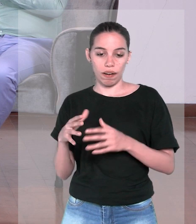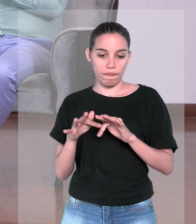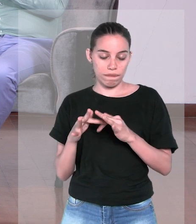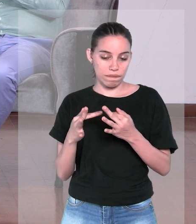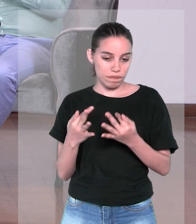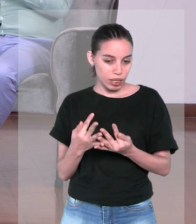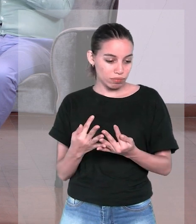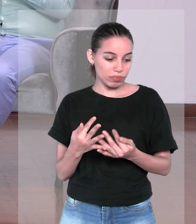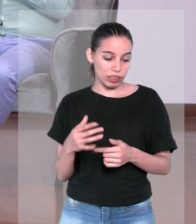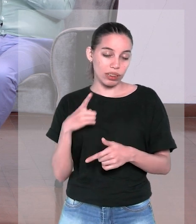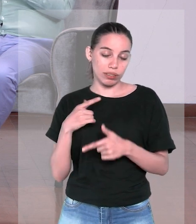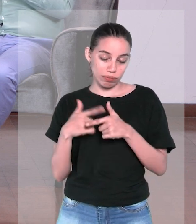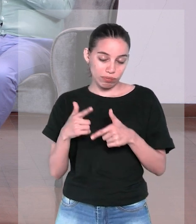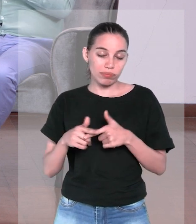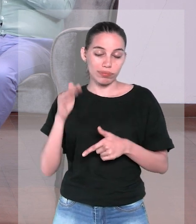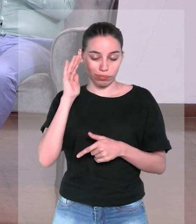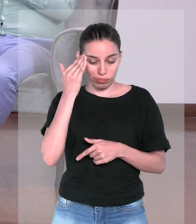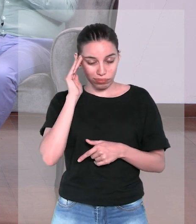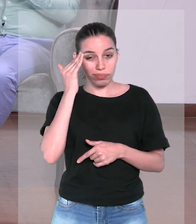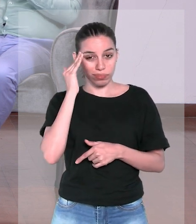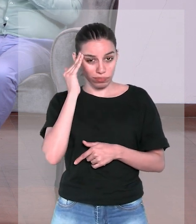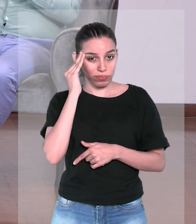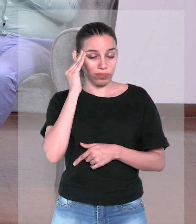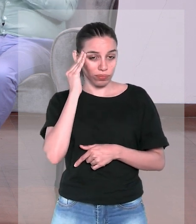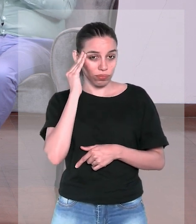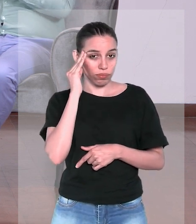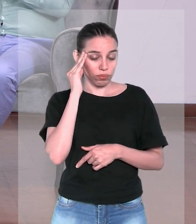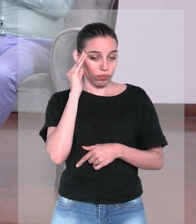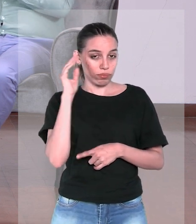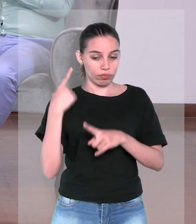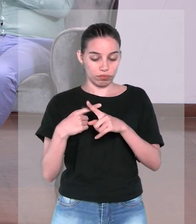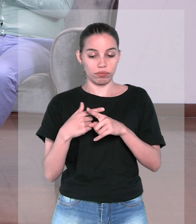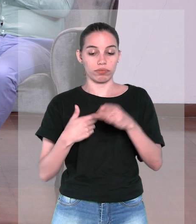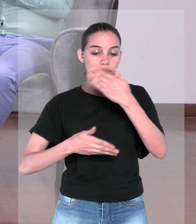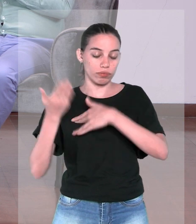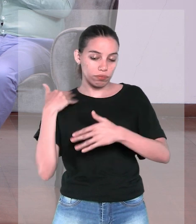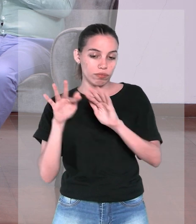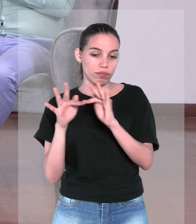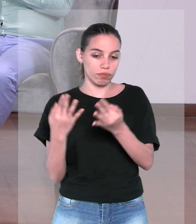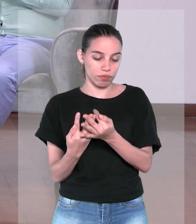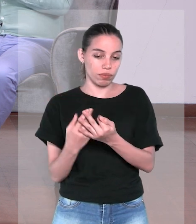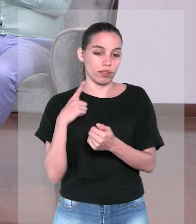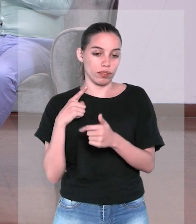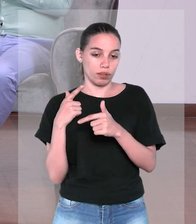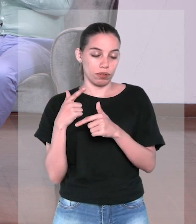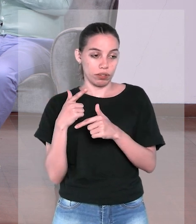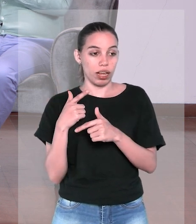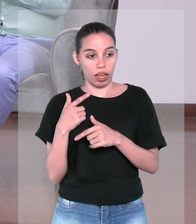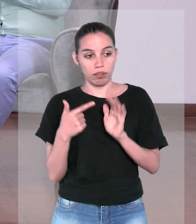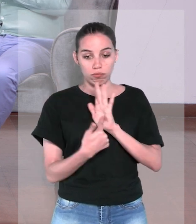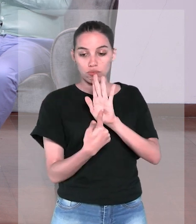da sua filha, mas o atravessamento da amizade pouco favorável. Existe uma família